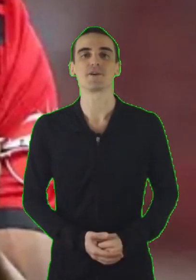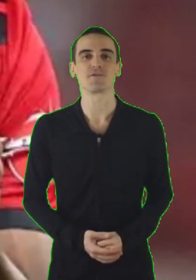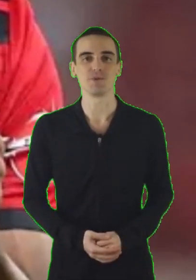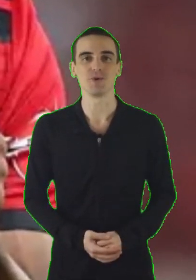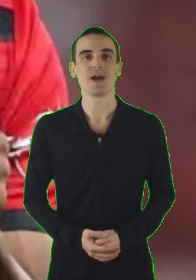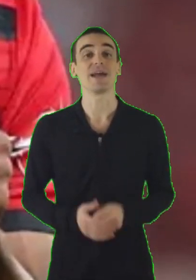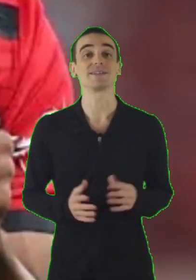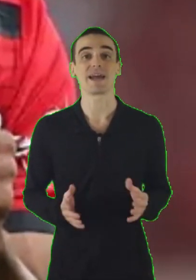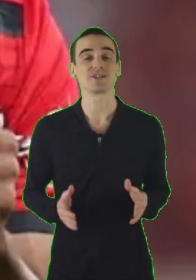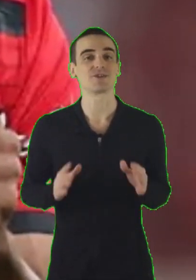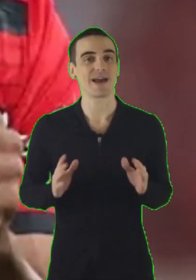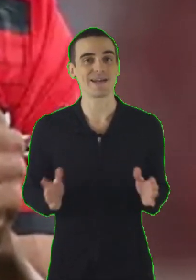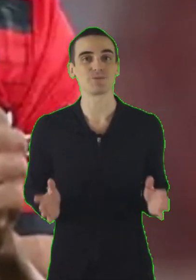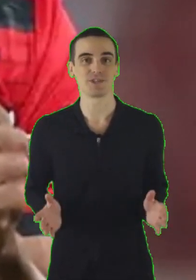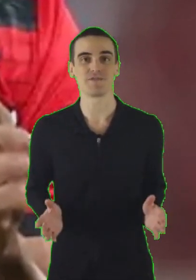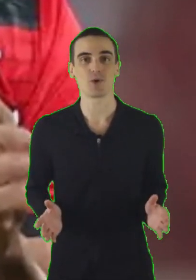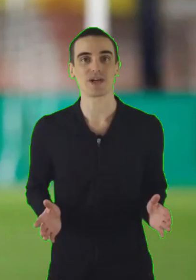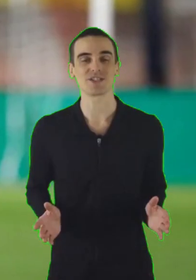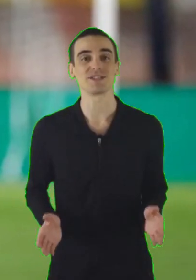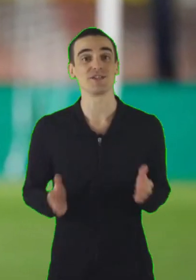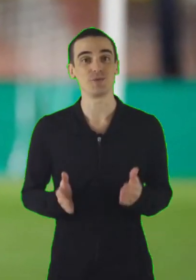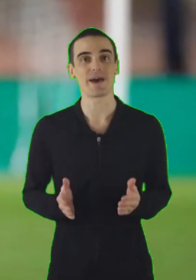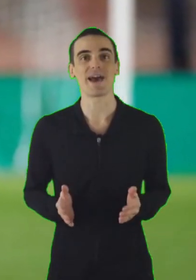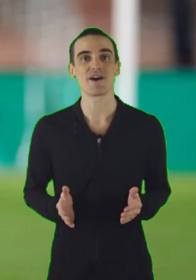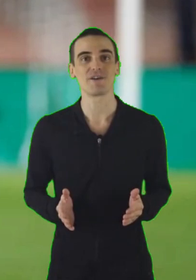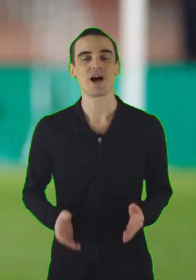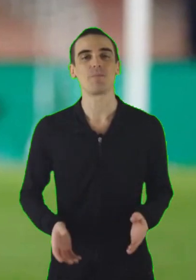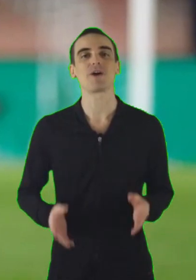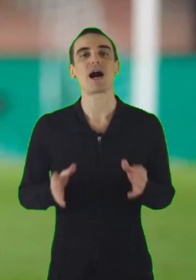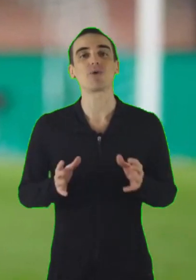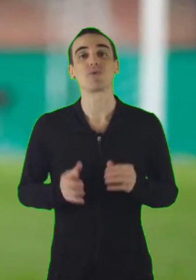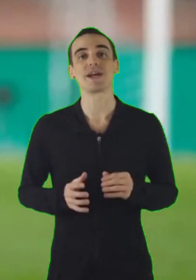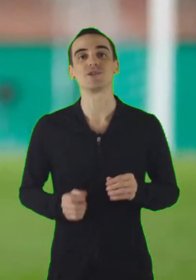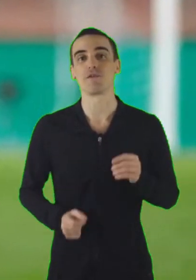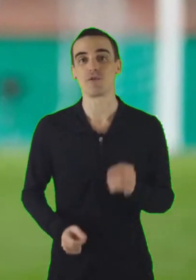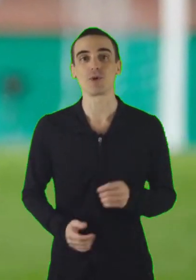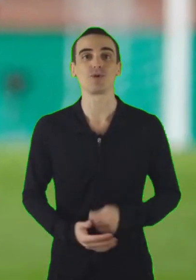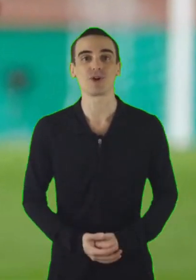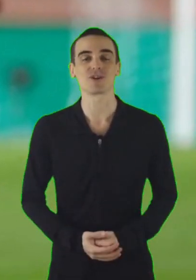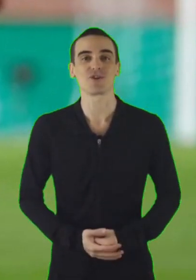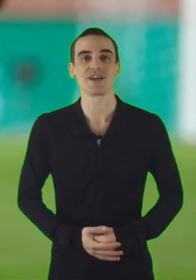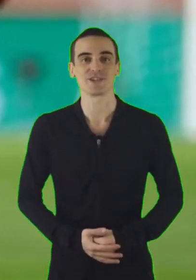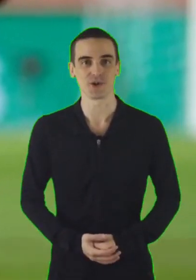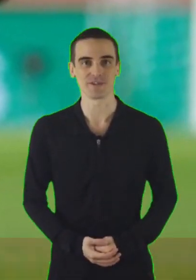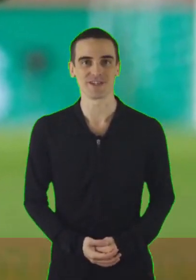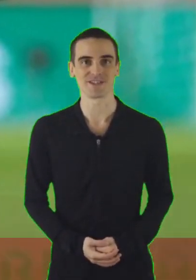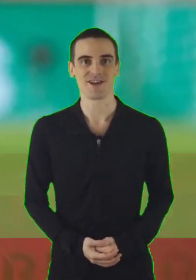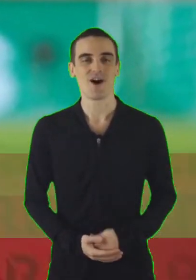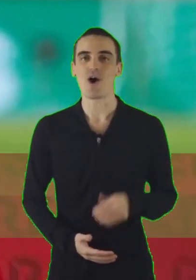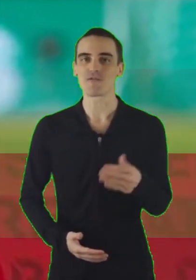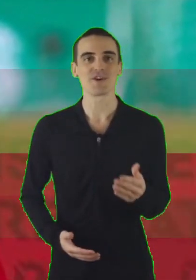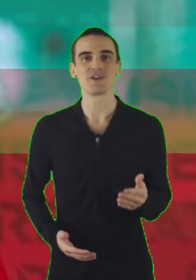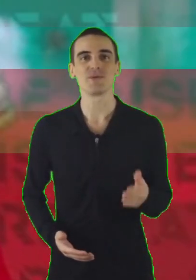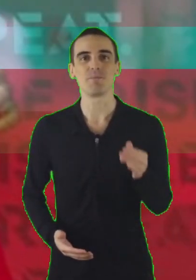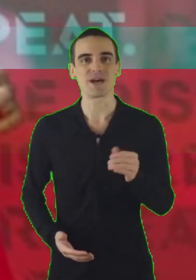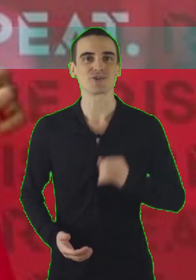o jogador foi vendido ao Lyon, da França, e posteriormente emprestado ao Mônaco. Porém, desde então, vem enfrentando dificuldades para se firmar